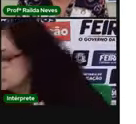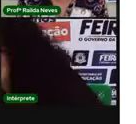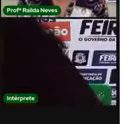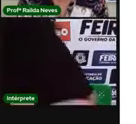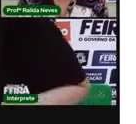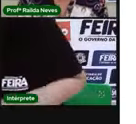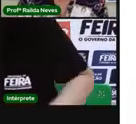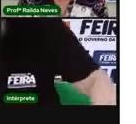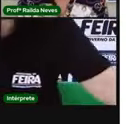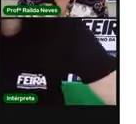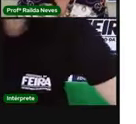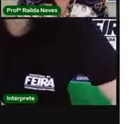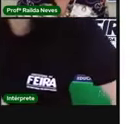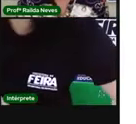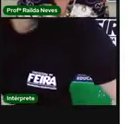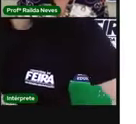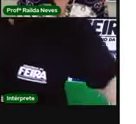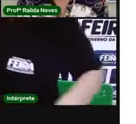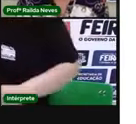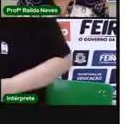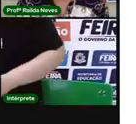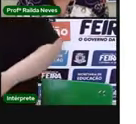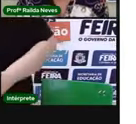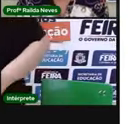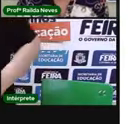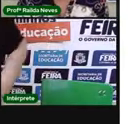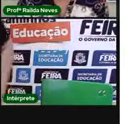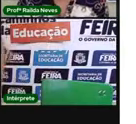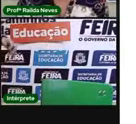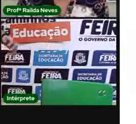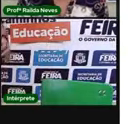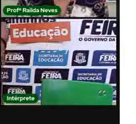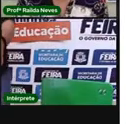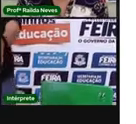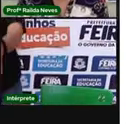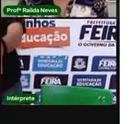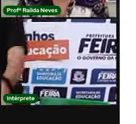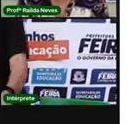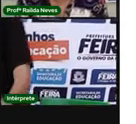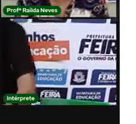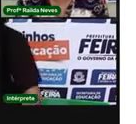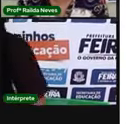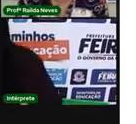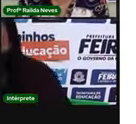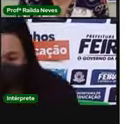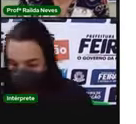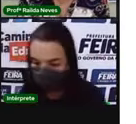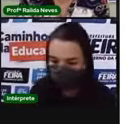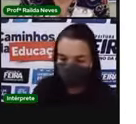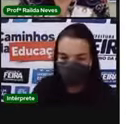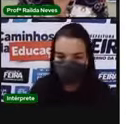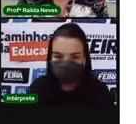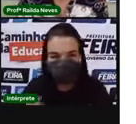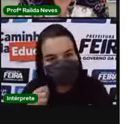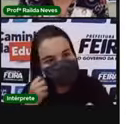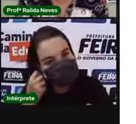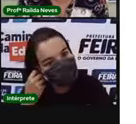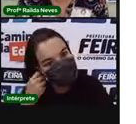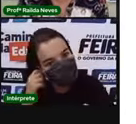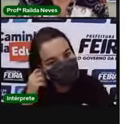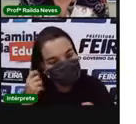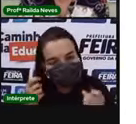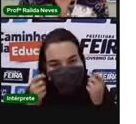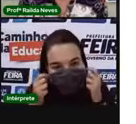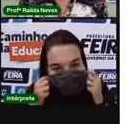estamos refletindo e apresentando afeto e amor na gente. A canção já trouxe isso para a gente. Por favor,